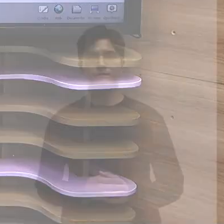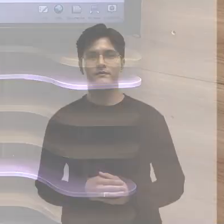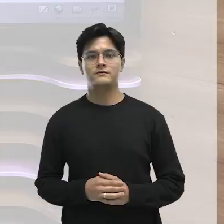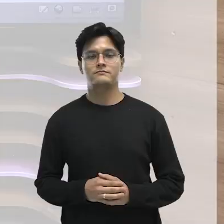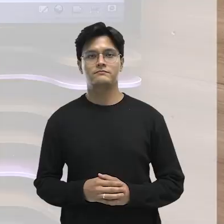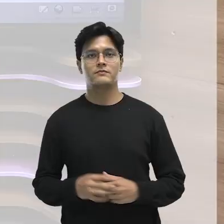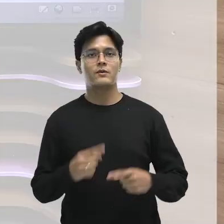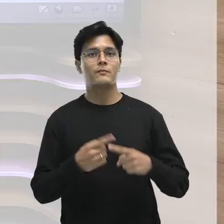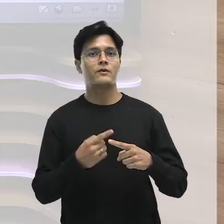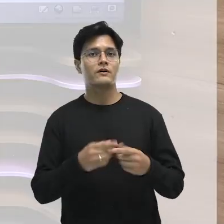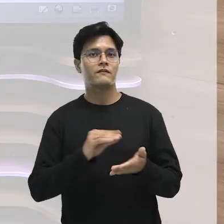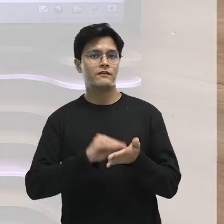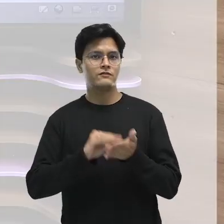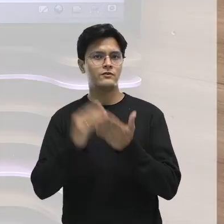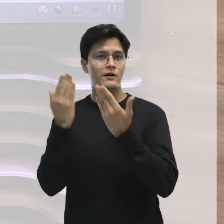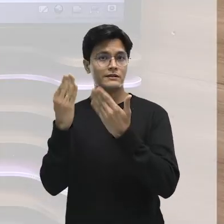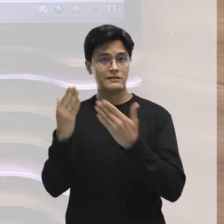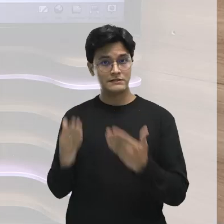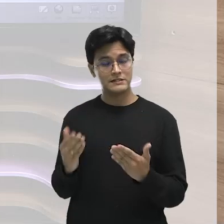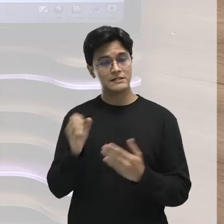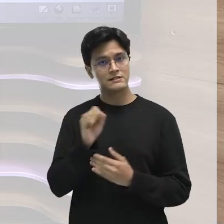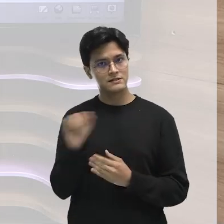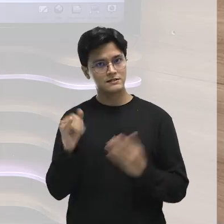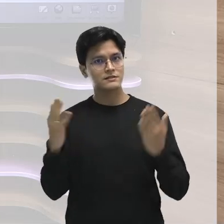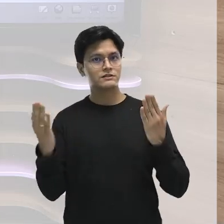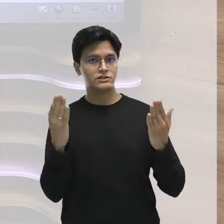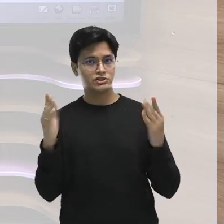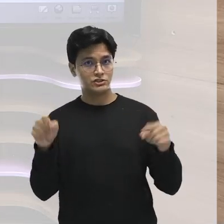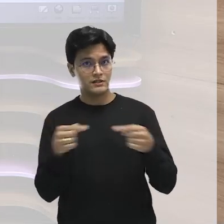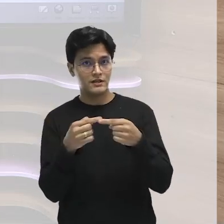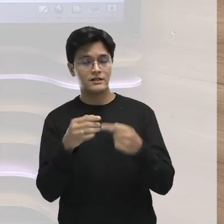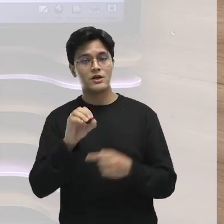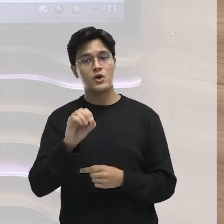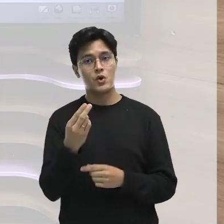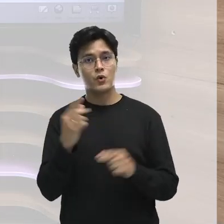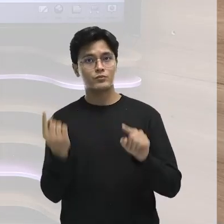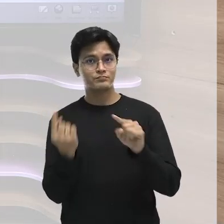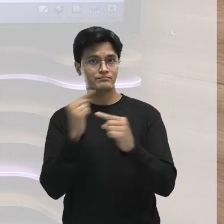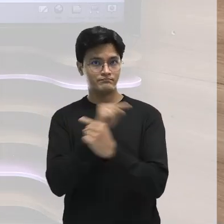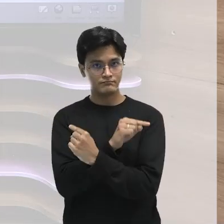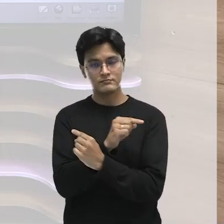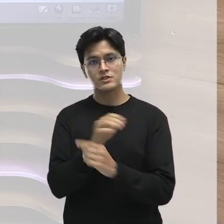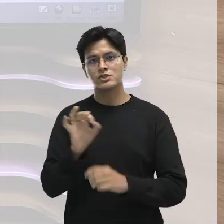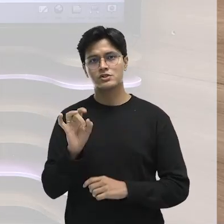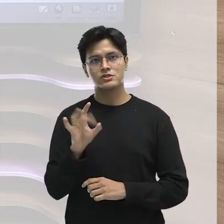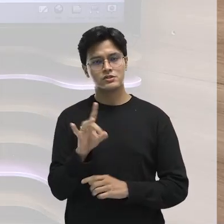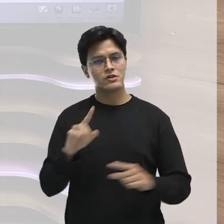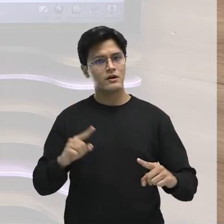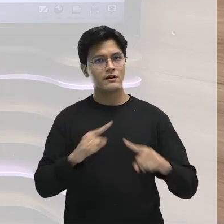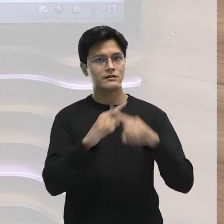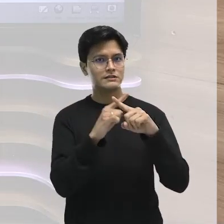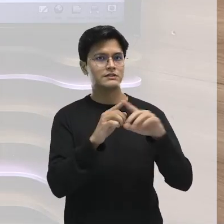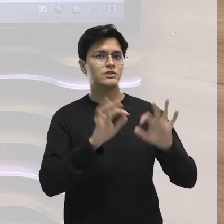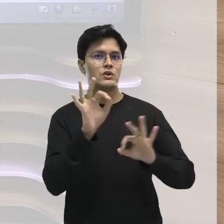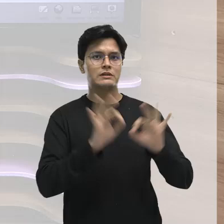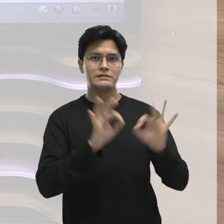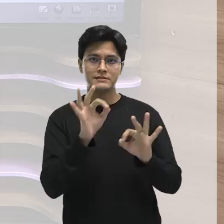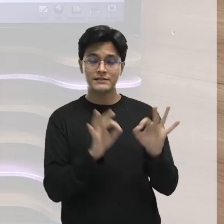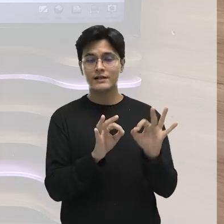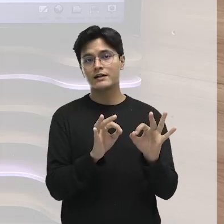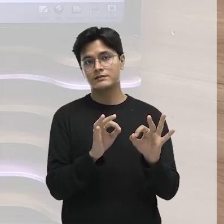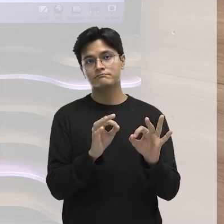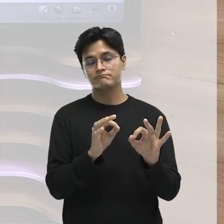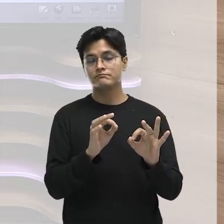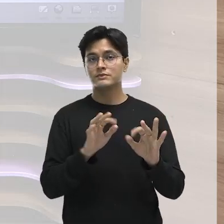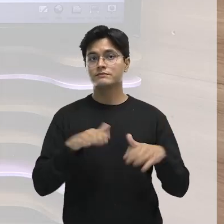inversamente proporcionais. Eu apenas montei a minha regra de 3, tá? E aí na hora da pressa, ali fazendo a prova, o que